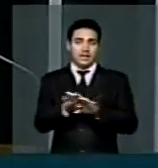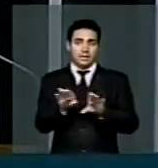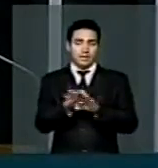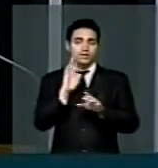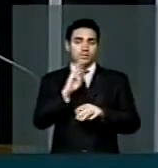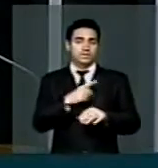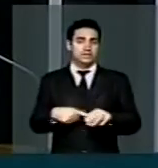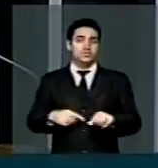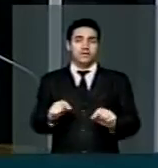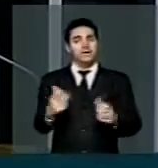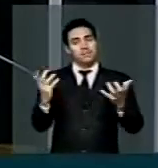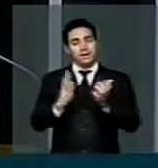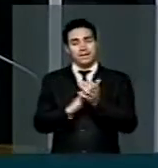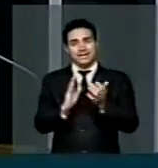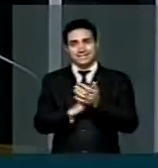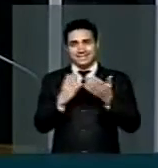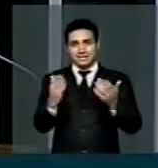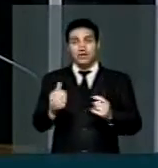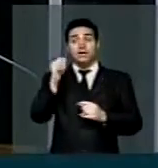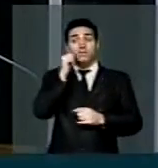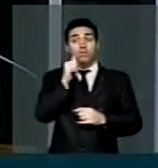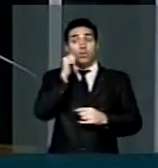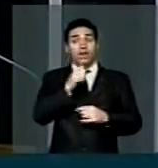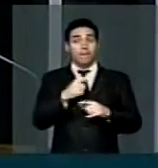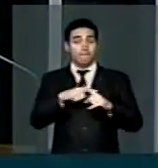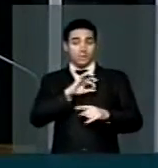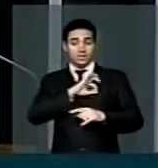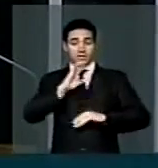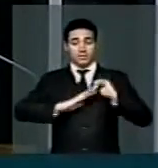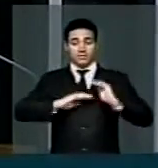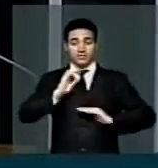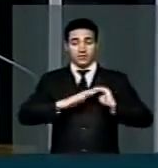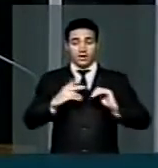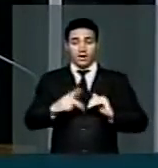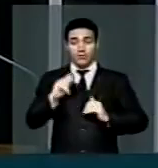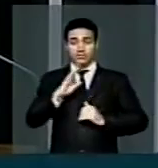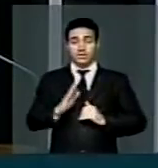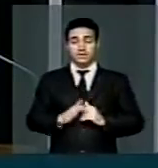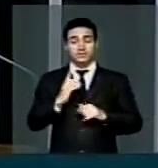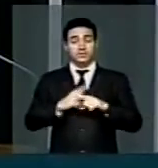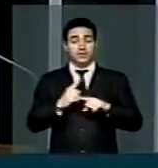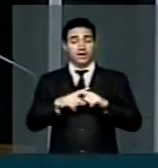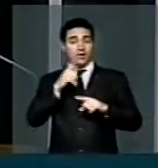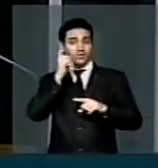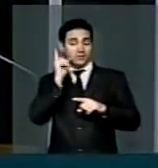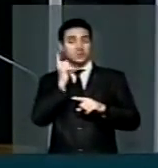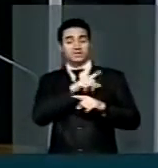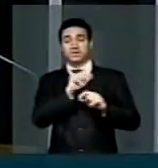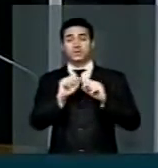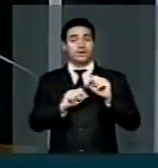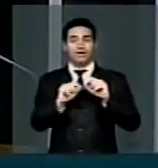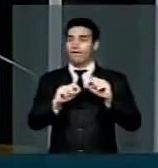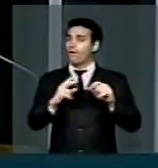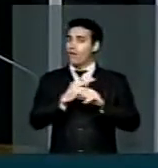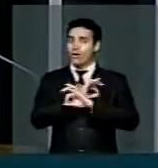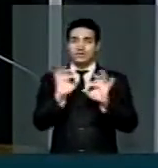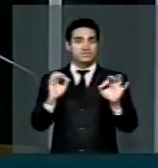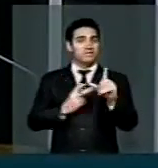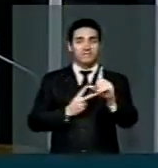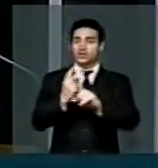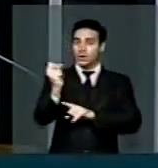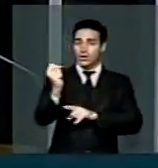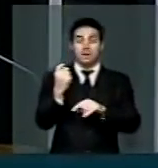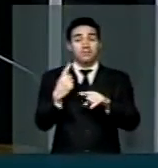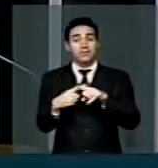para parabenizar as mulheres policiais do Brasil, que ontem conseguiram aqui uma grande vitória, que